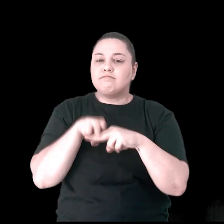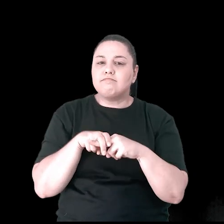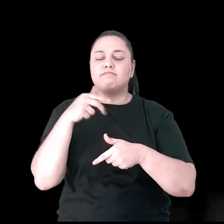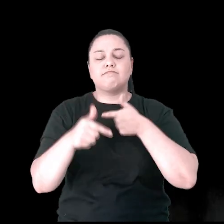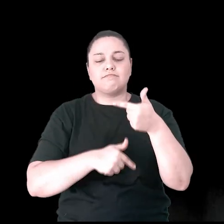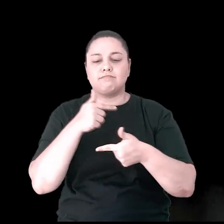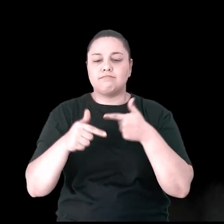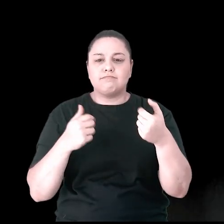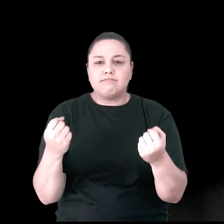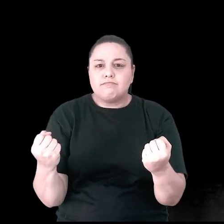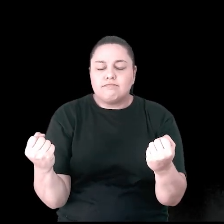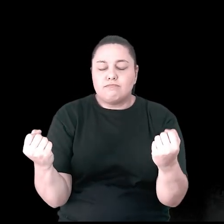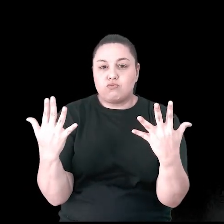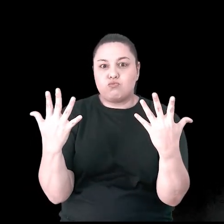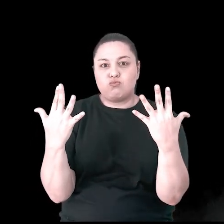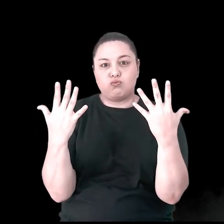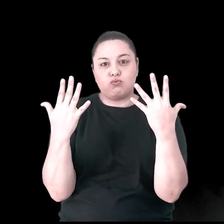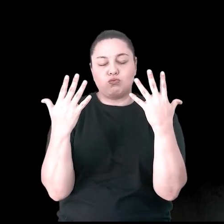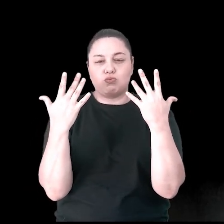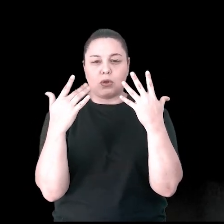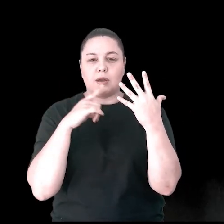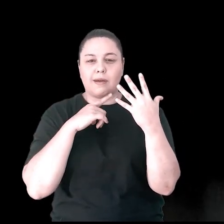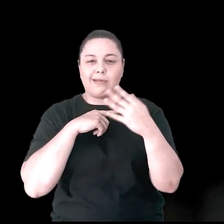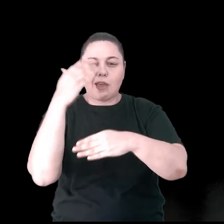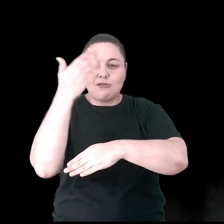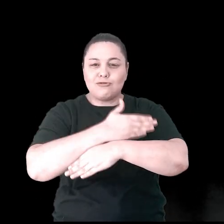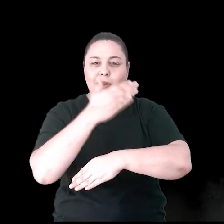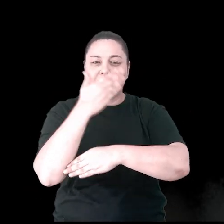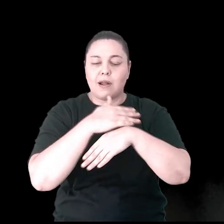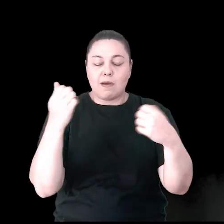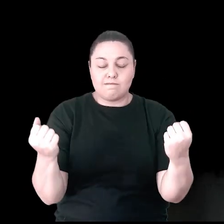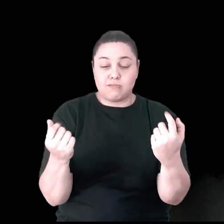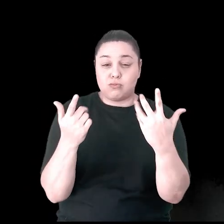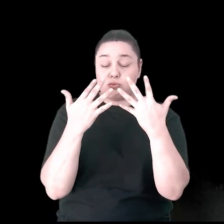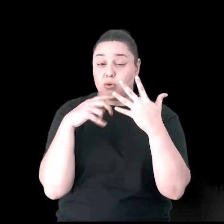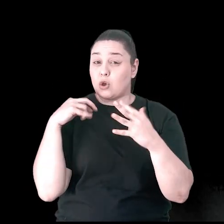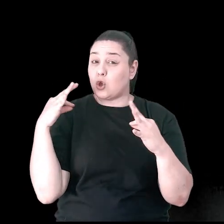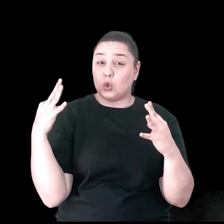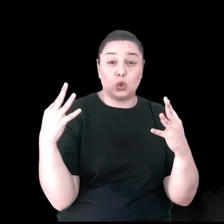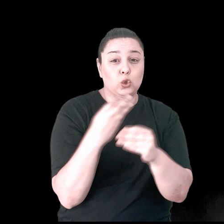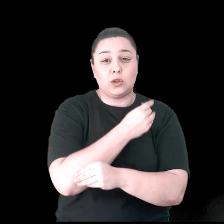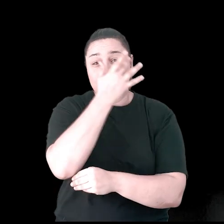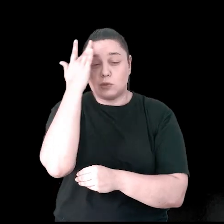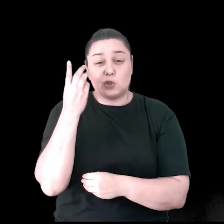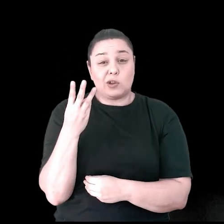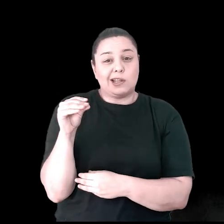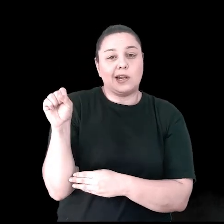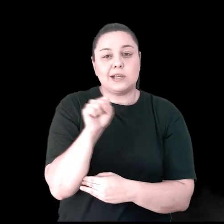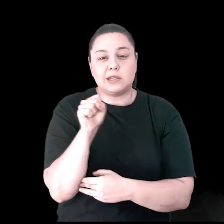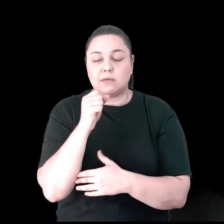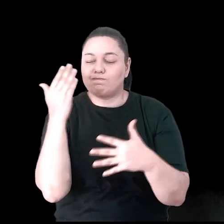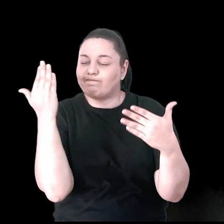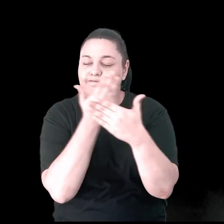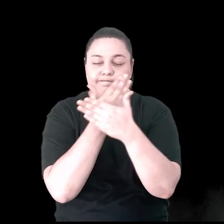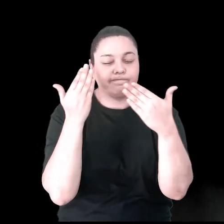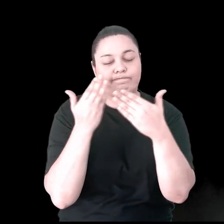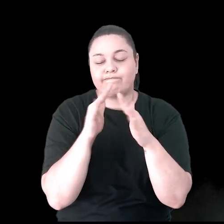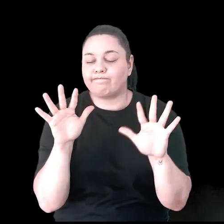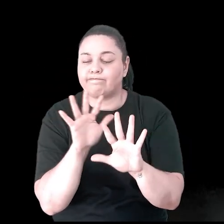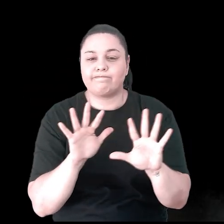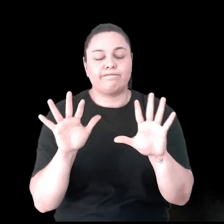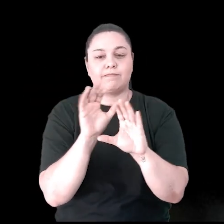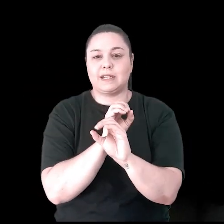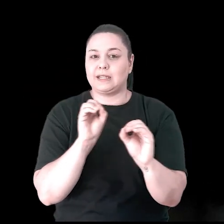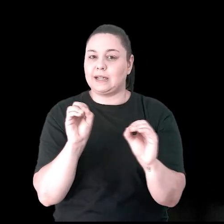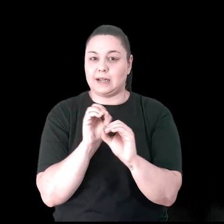posto de trabalho quando um poderoso flash de luz entrou pelas pequenas janelas e todos ficaram cegos por cerca de 30